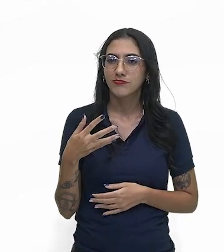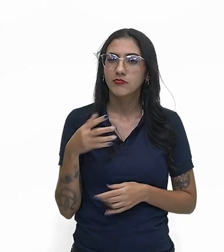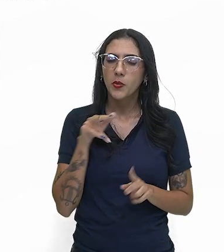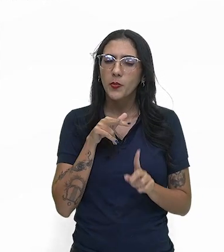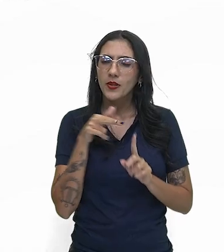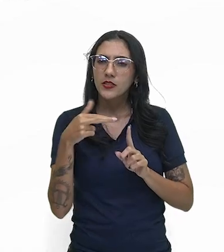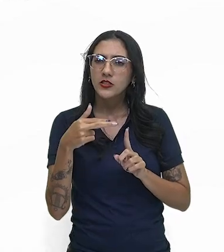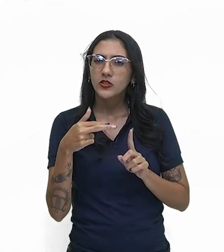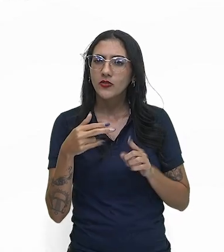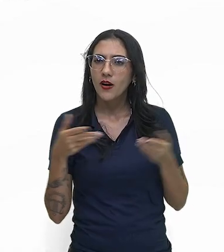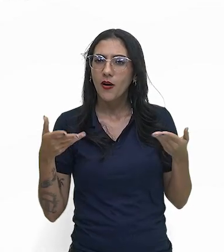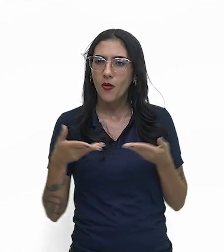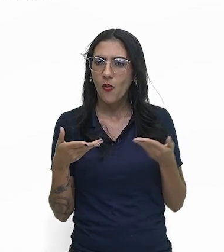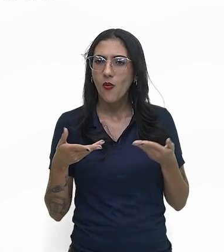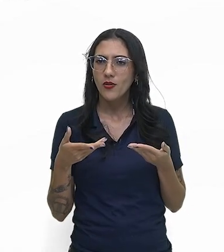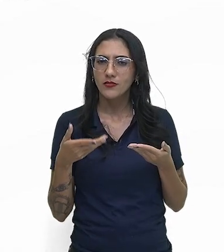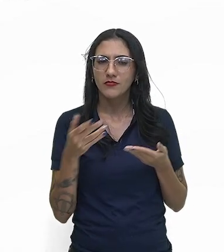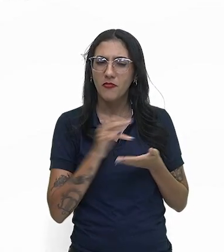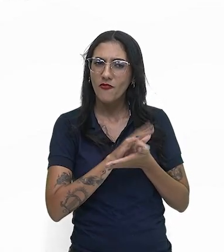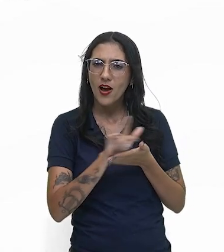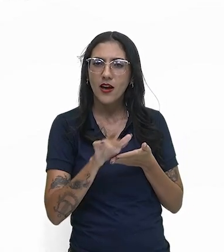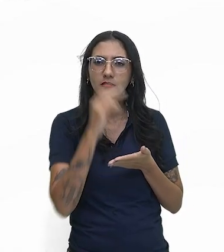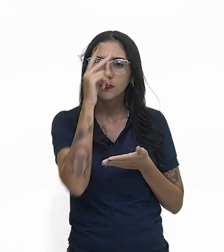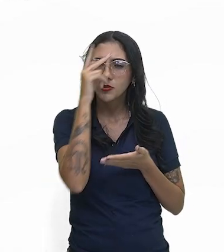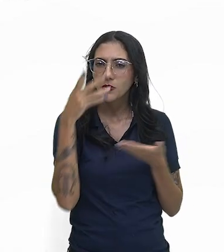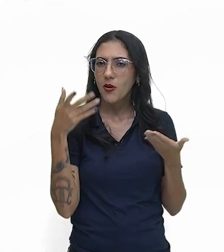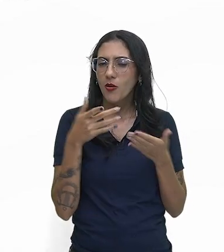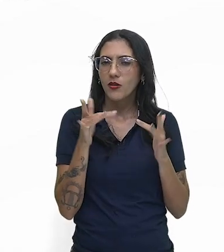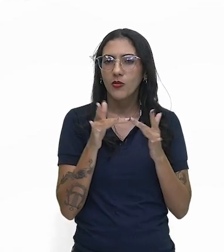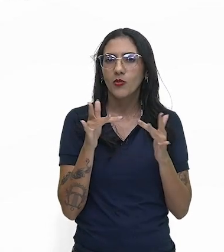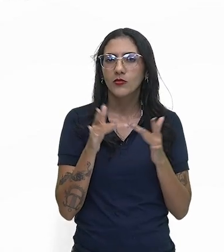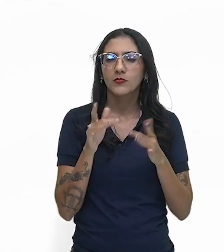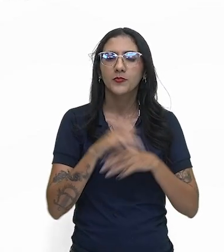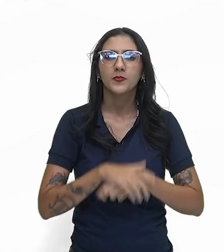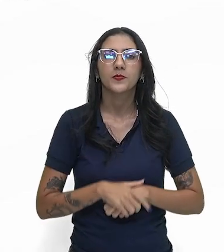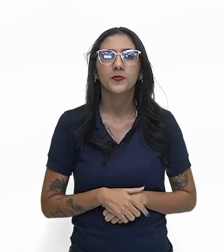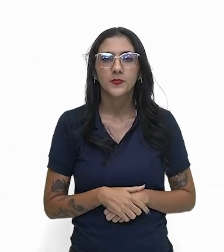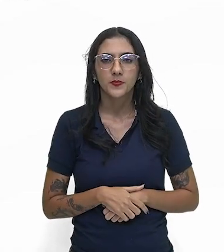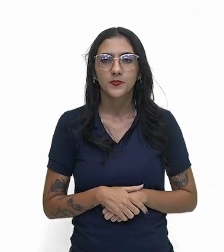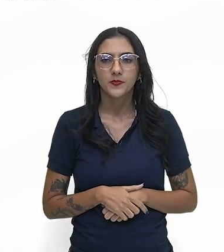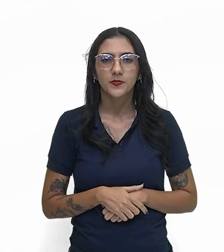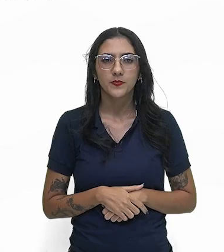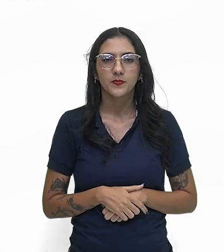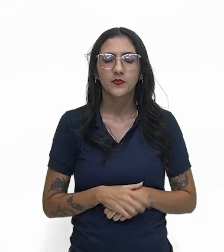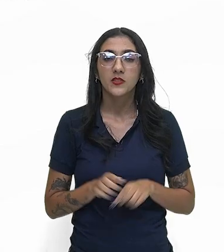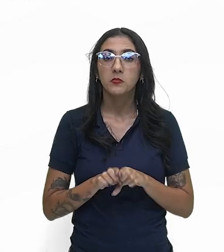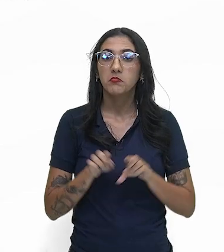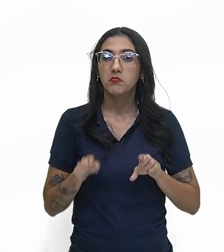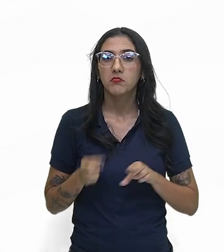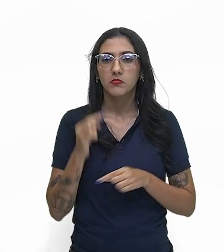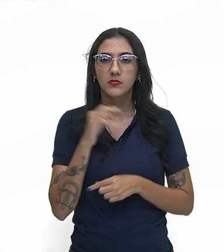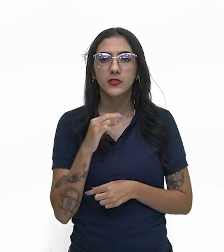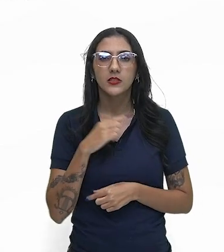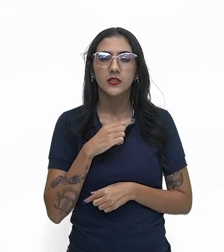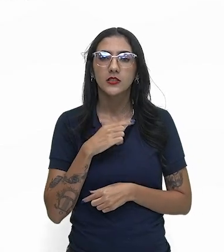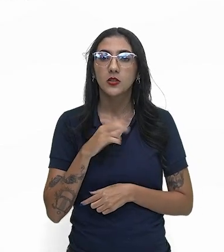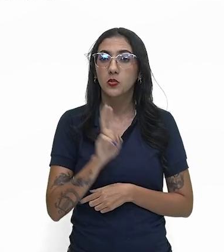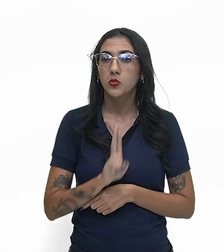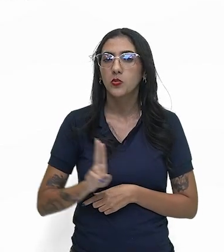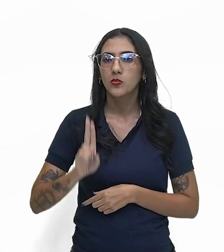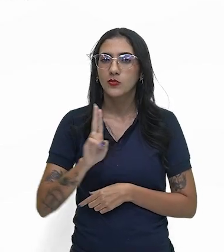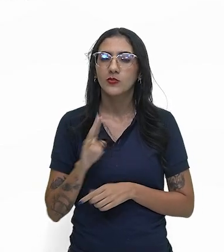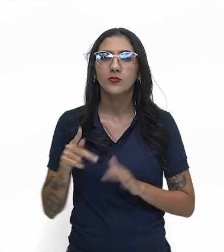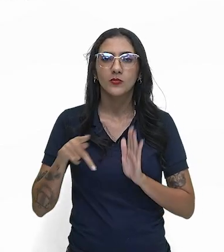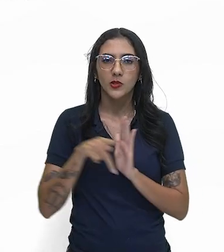assim para a maioria das pessoas, né? Mas é um instrumento também,